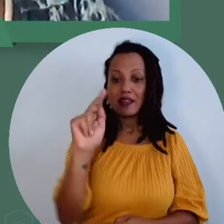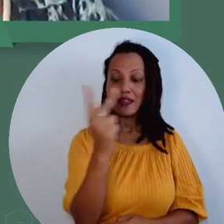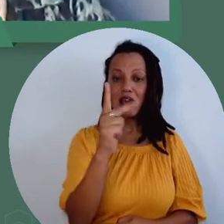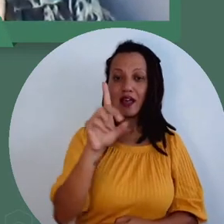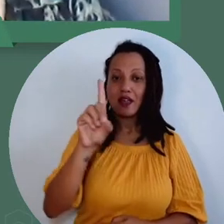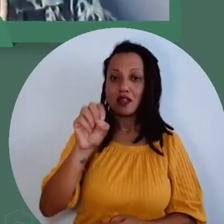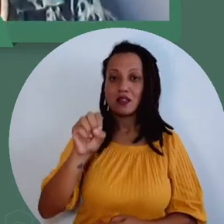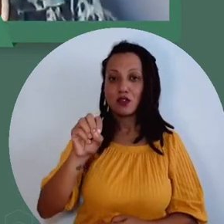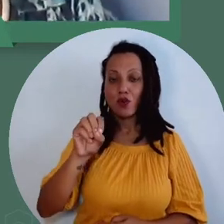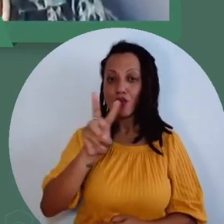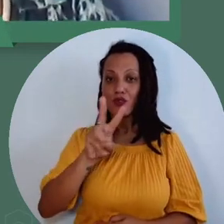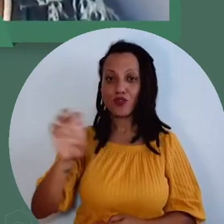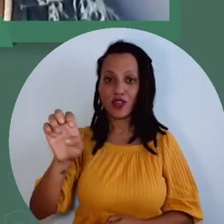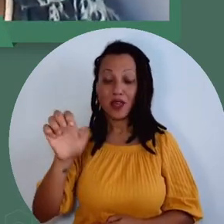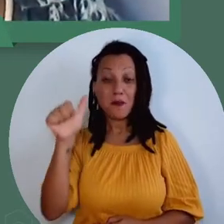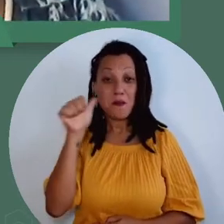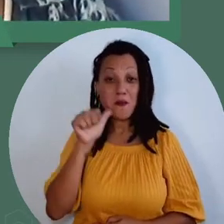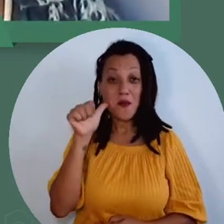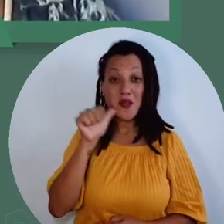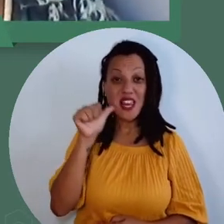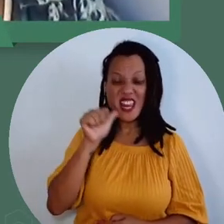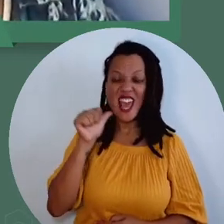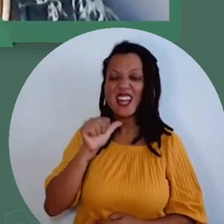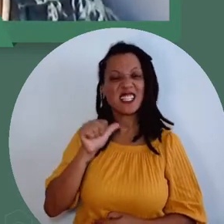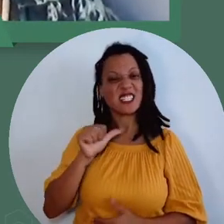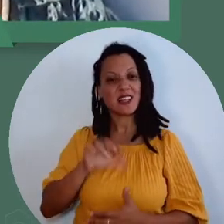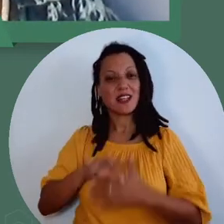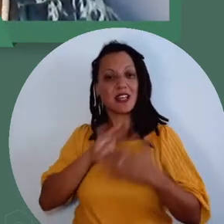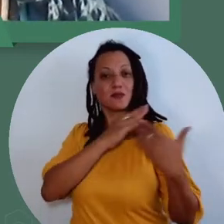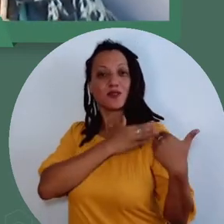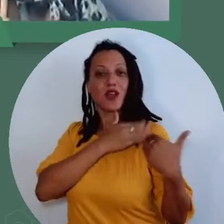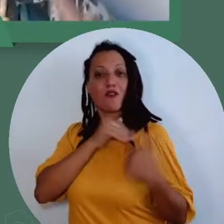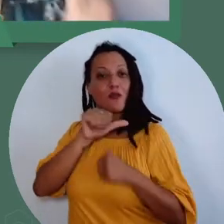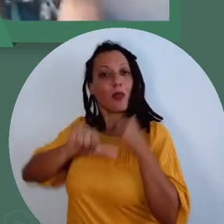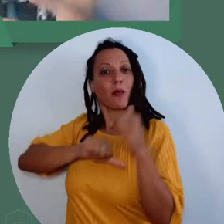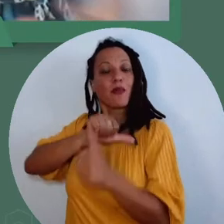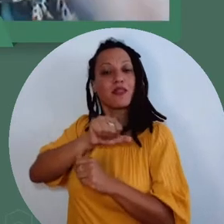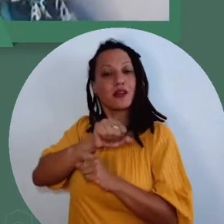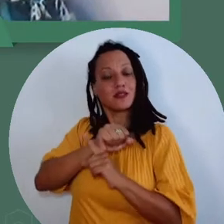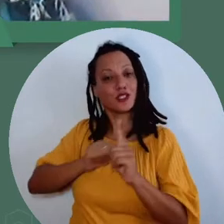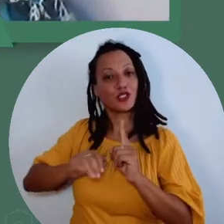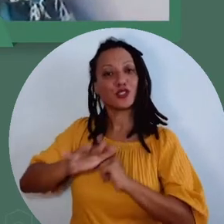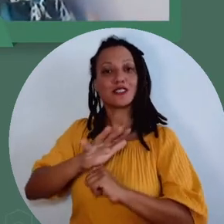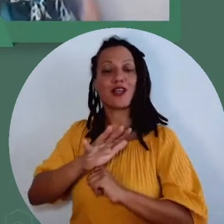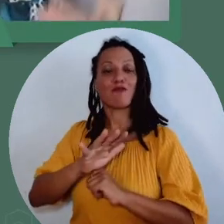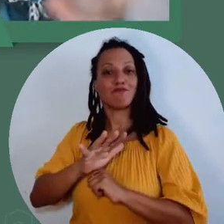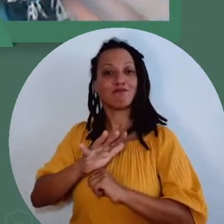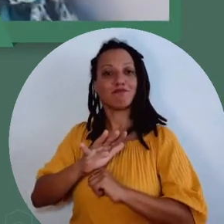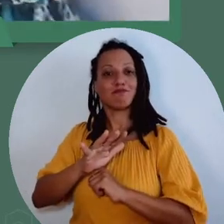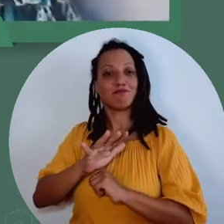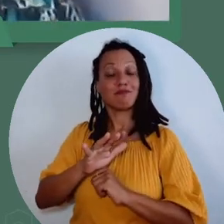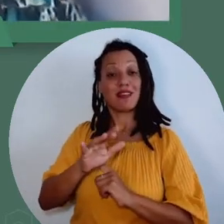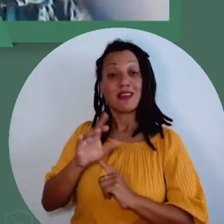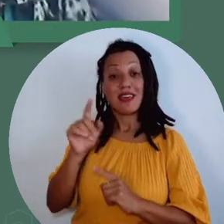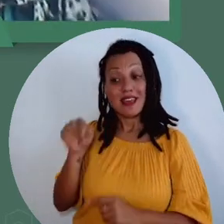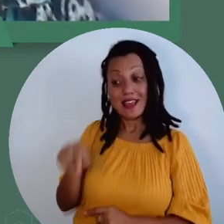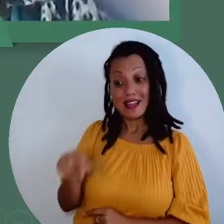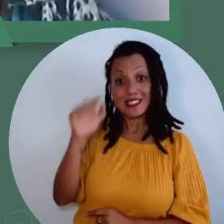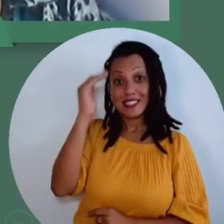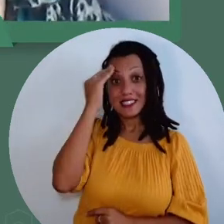africanas são portadoras da cultura e agentes da mudança social. E é a partir dessa frase, dessa